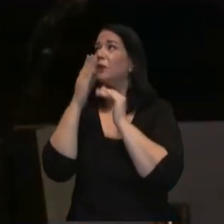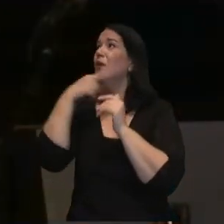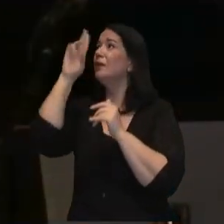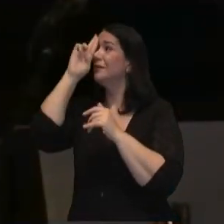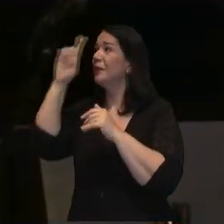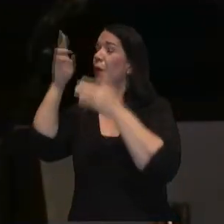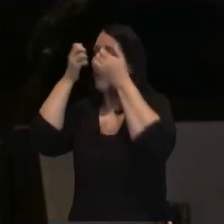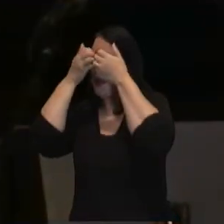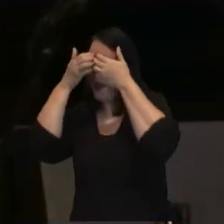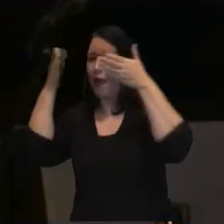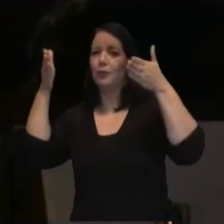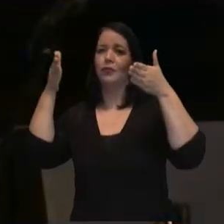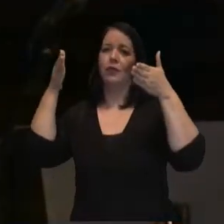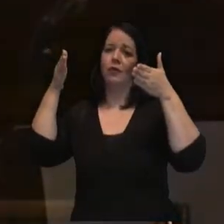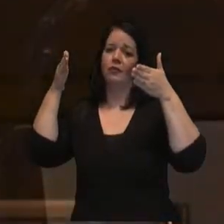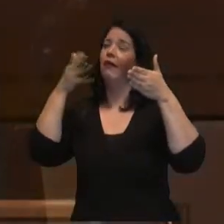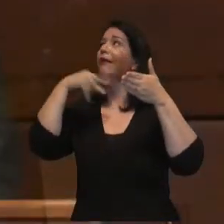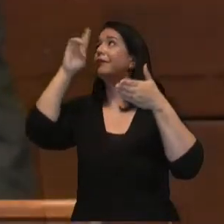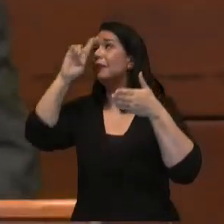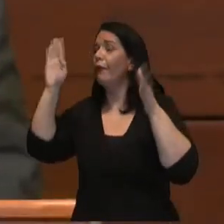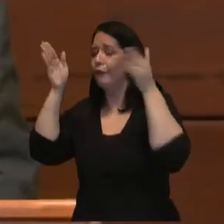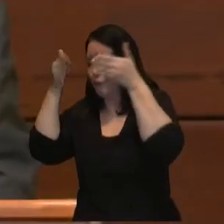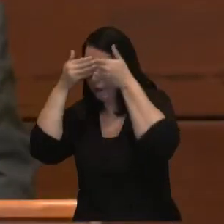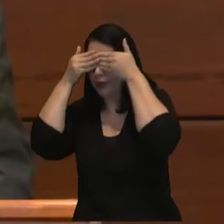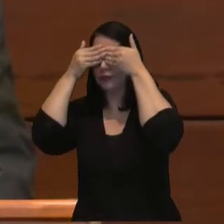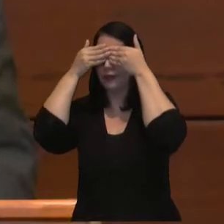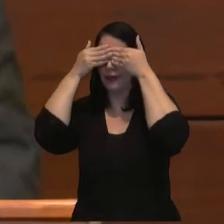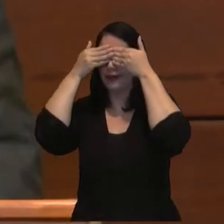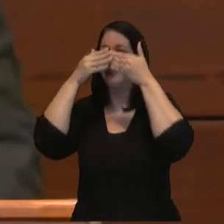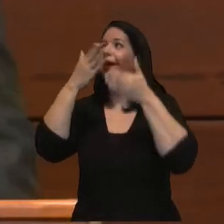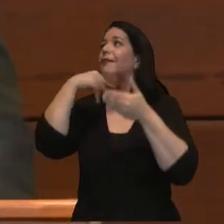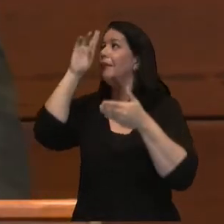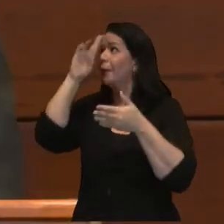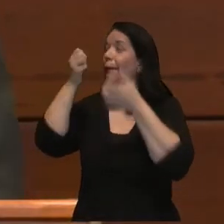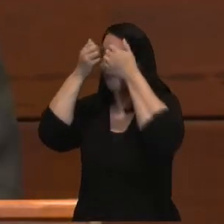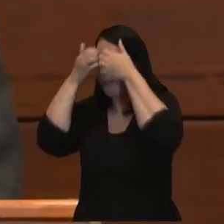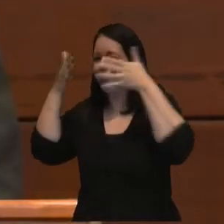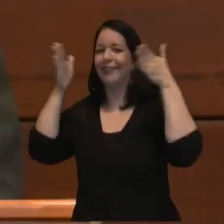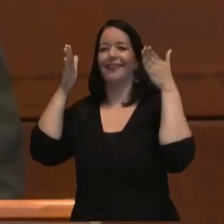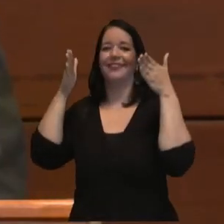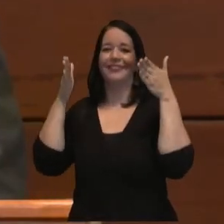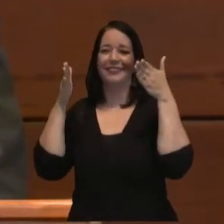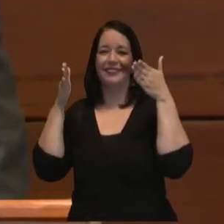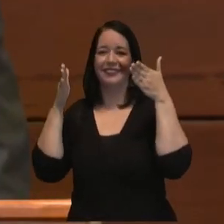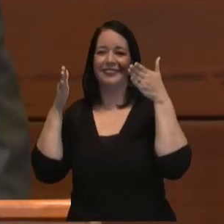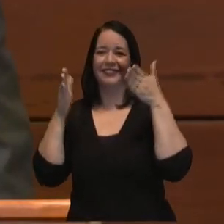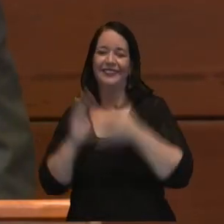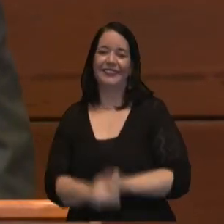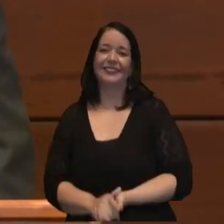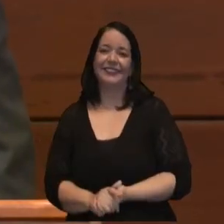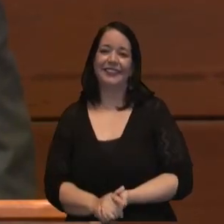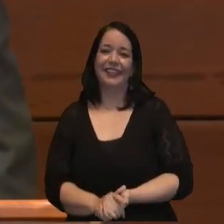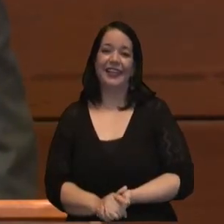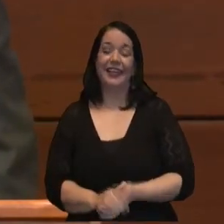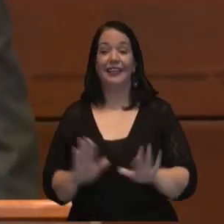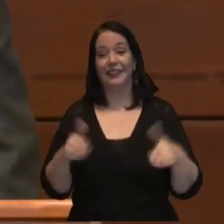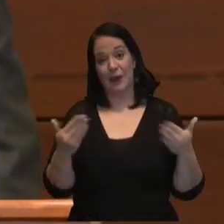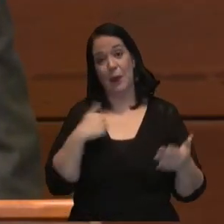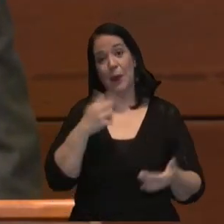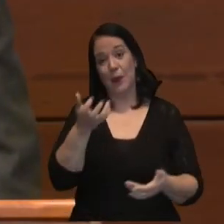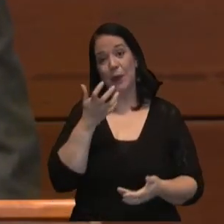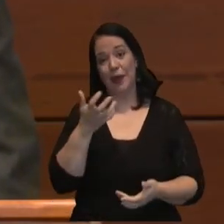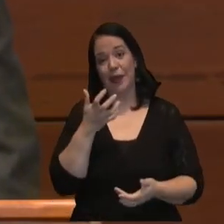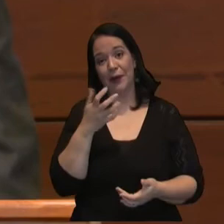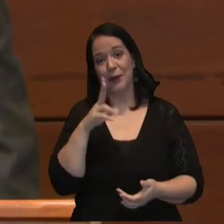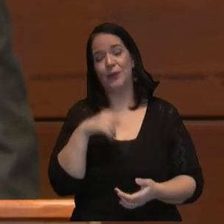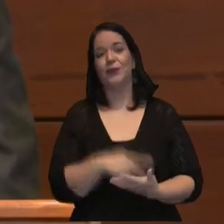Senhor, feche os olhos. Senhor, abre os olhos. Eu quero fazer aqui então uma afirmação